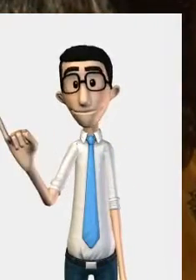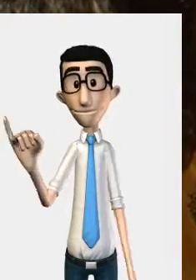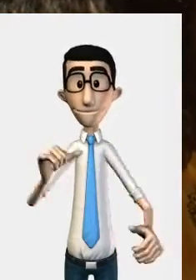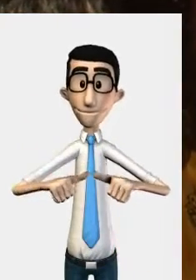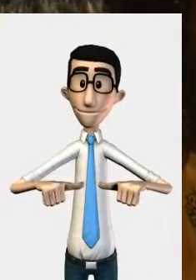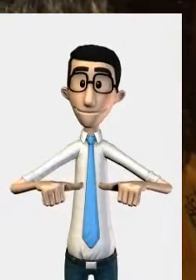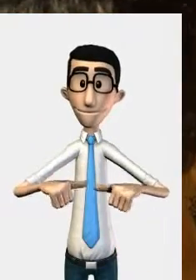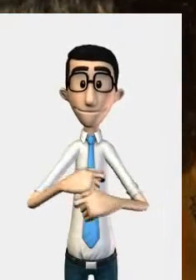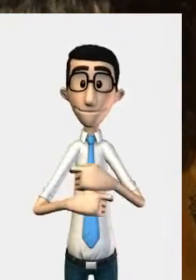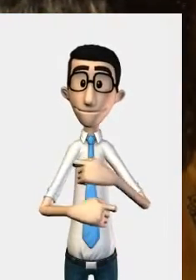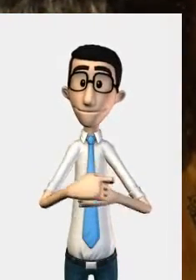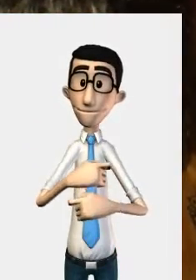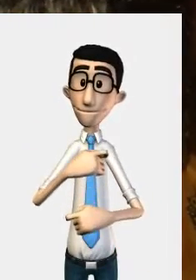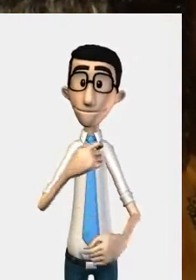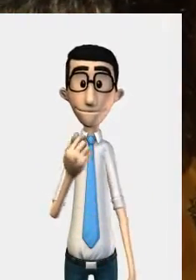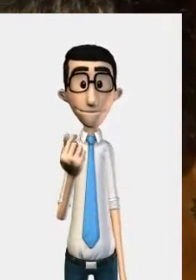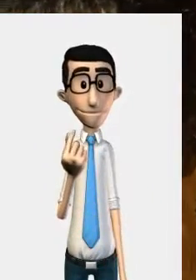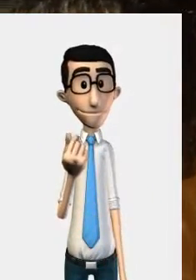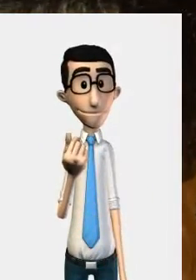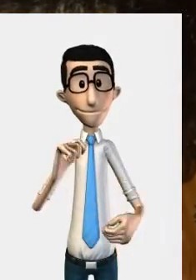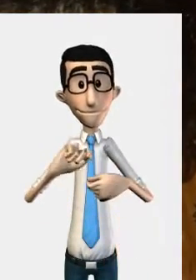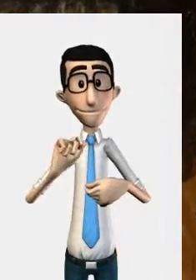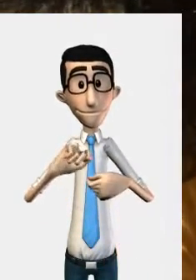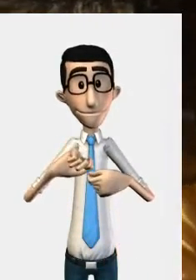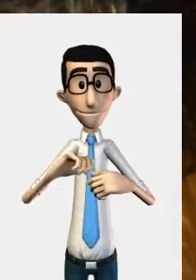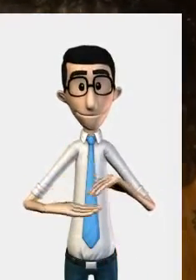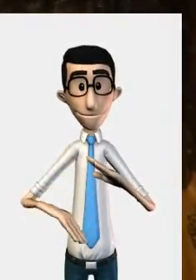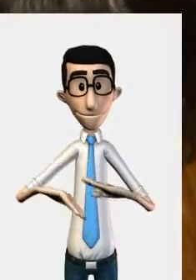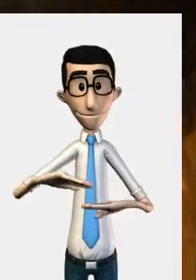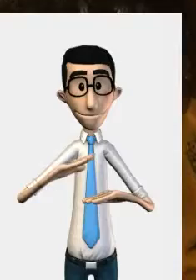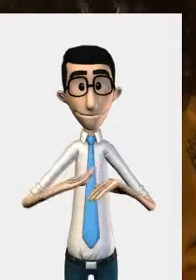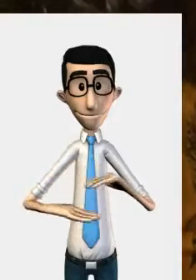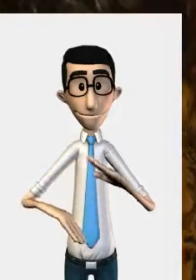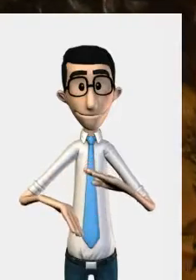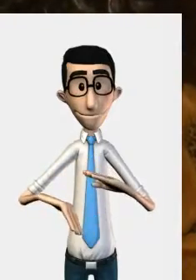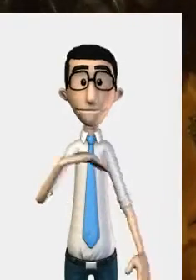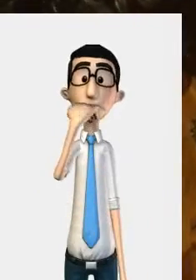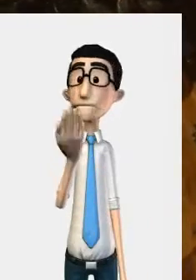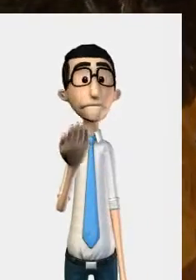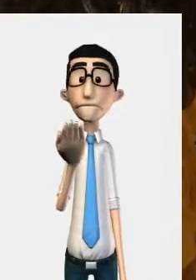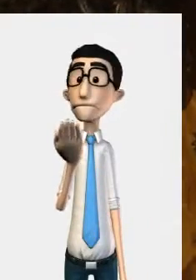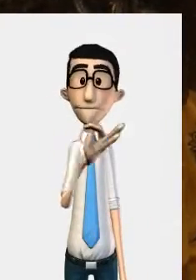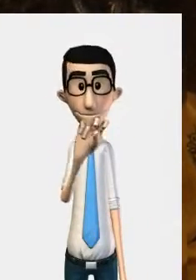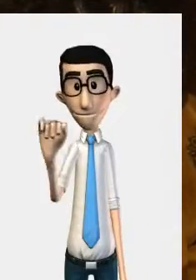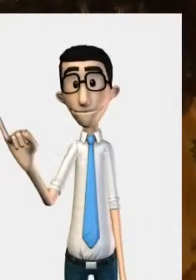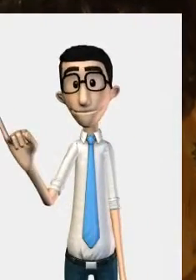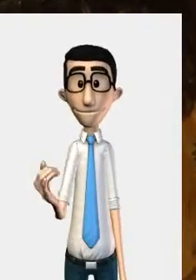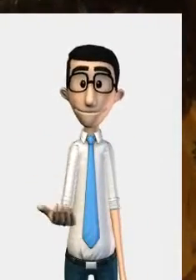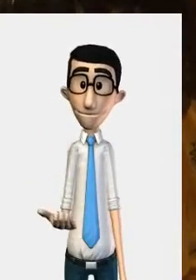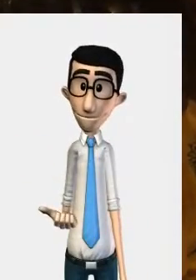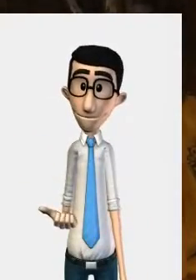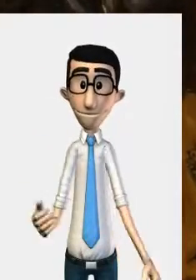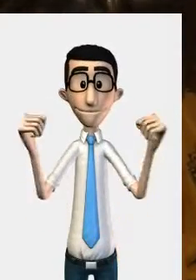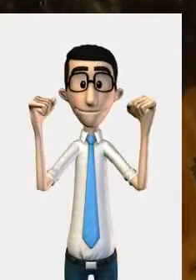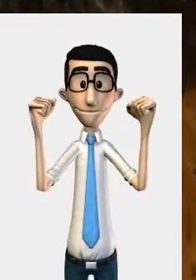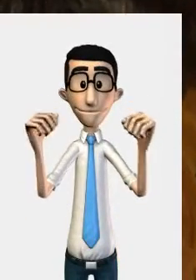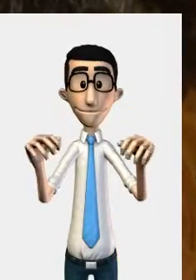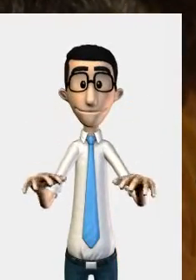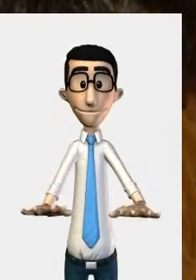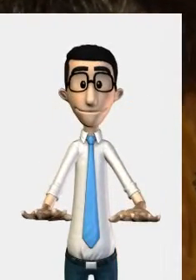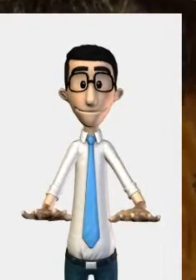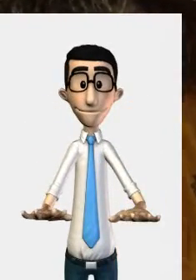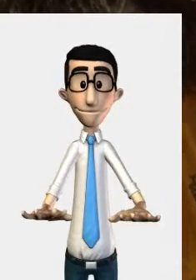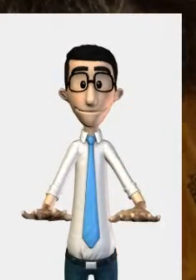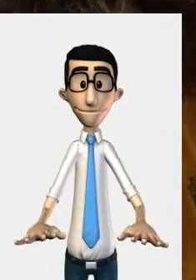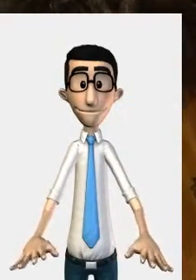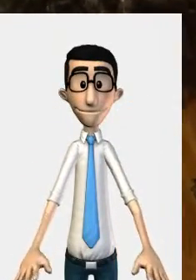treinar pais e terapeutas. E a minha pesquisa de mestrado é treinar pais a aplicar programas com seus filhos. Então essa seria a dica que